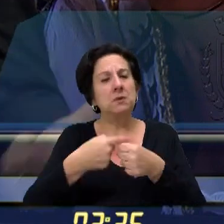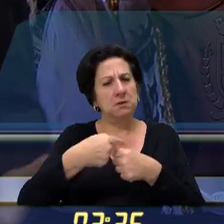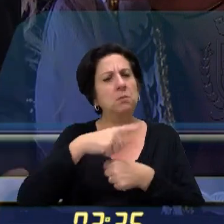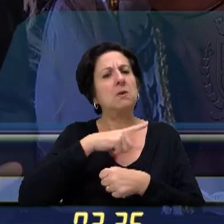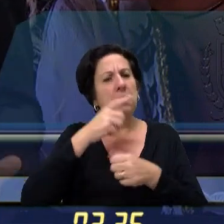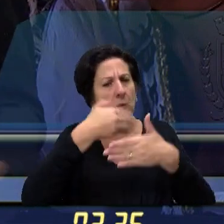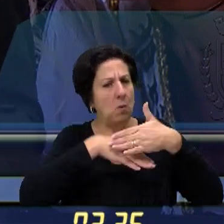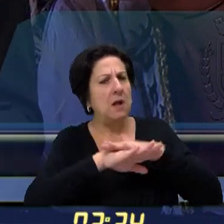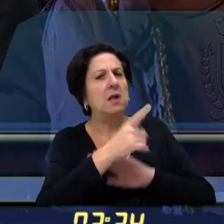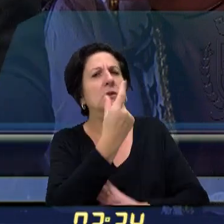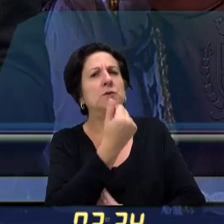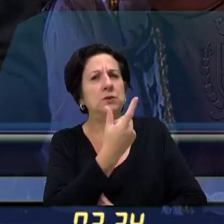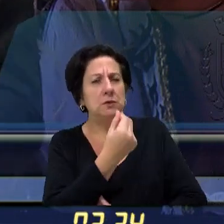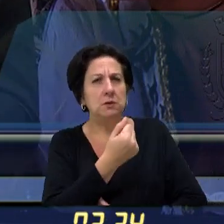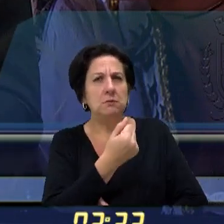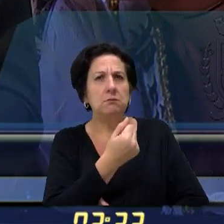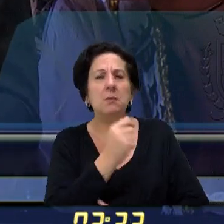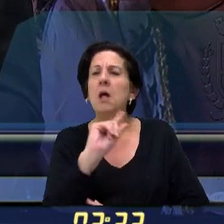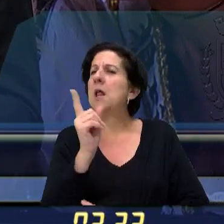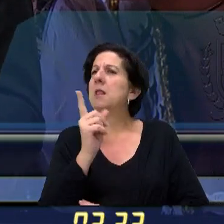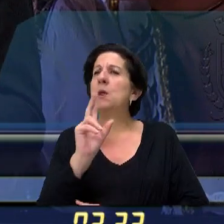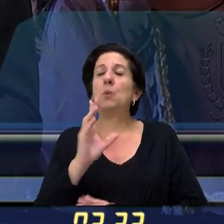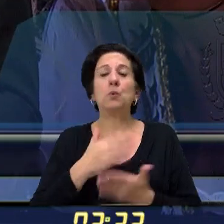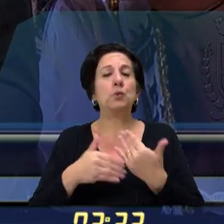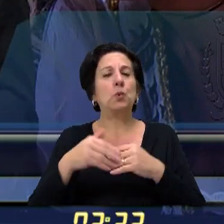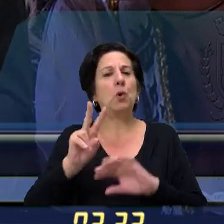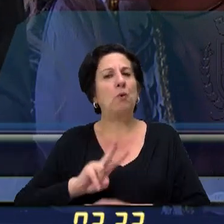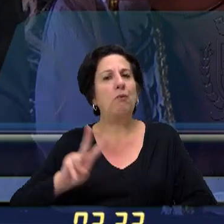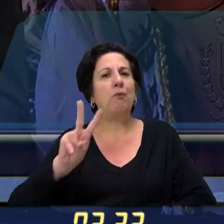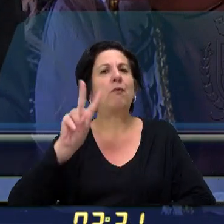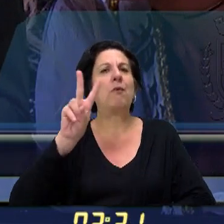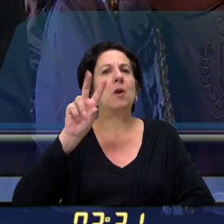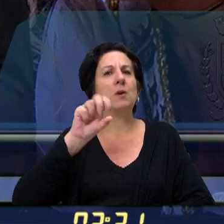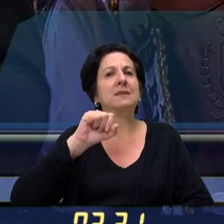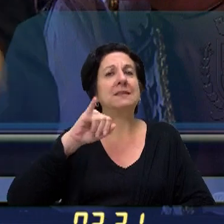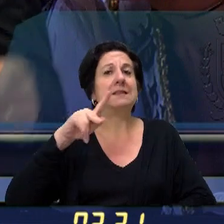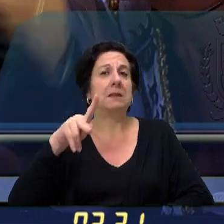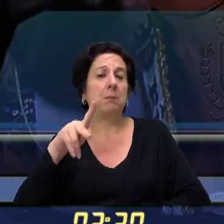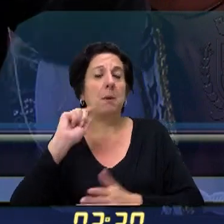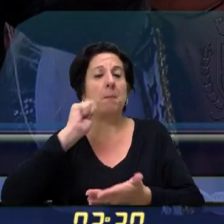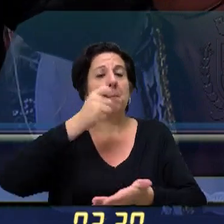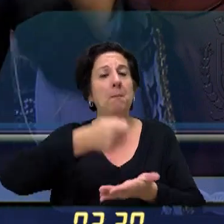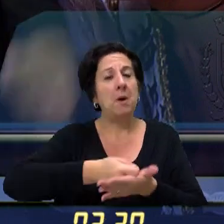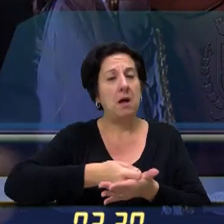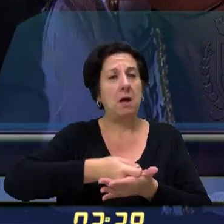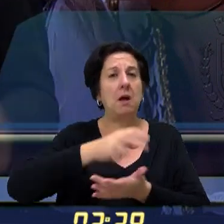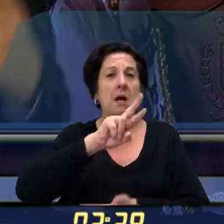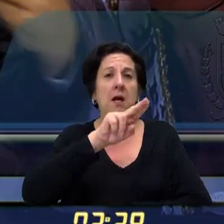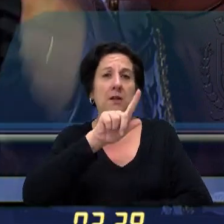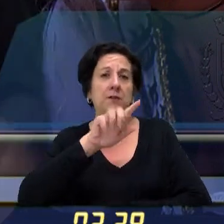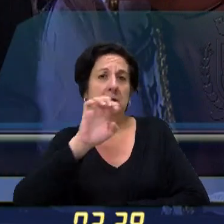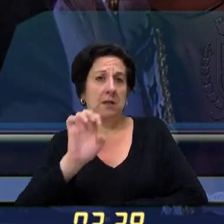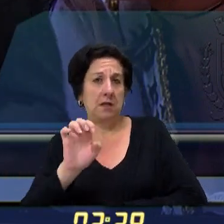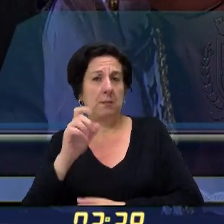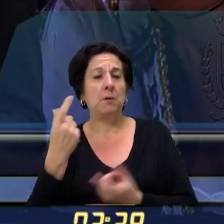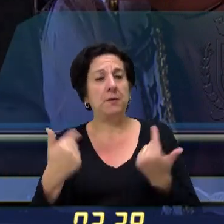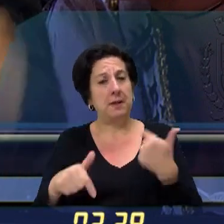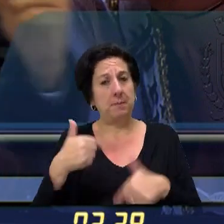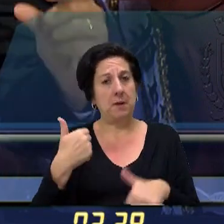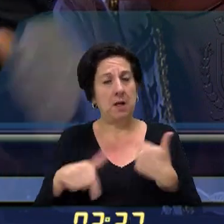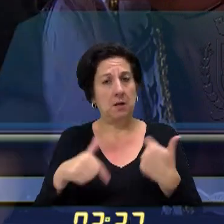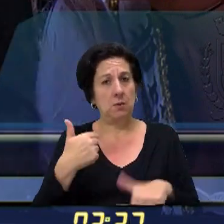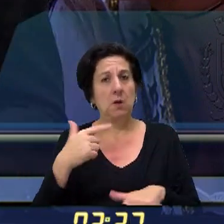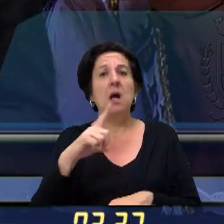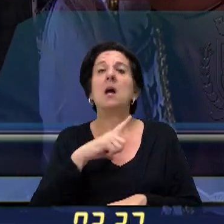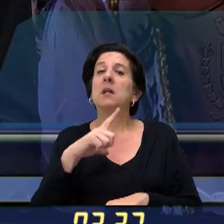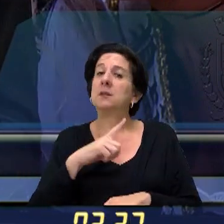dinheiro em caixa, porque não é todo o valor da CIP que é paga para a RGE pelo serviço. Então